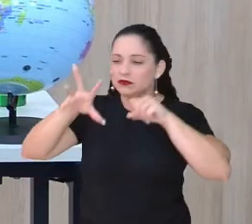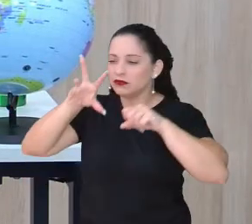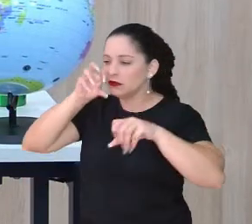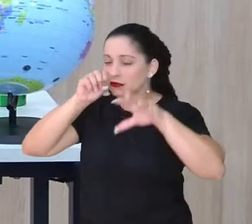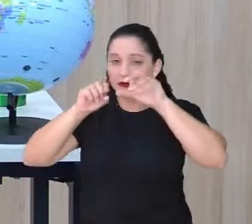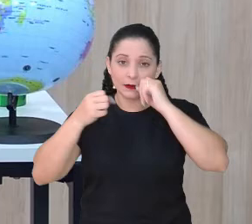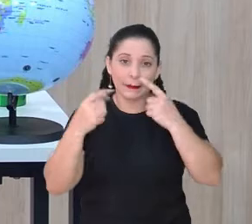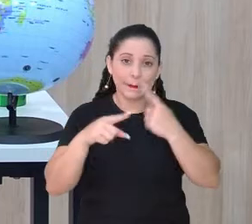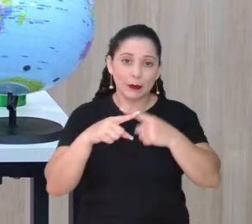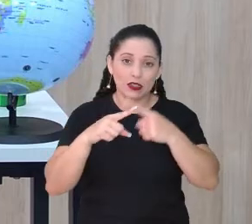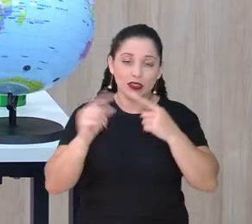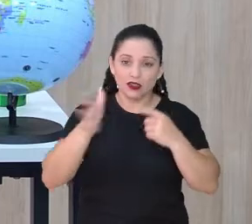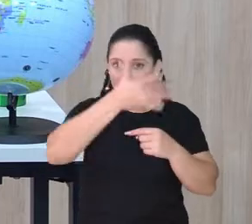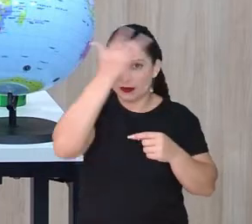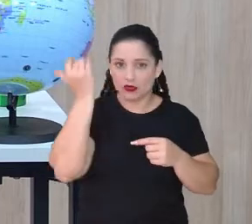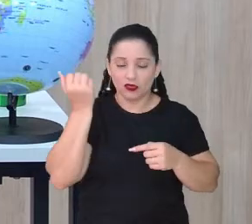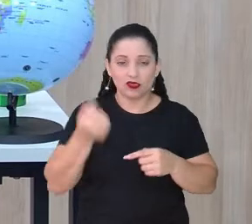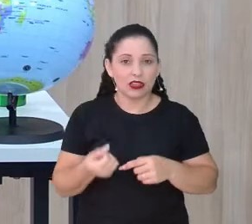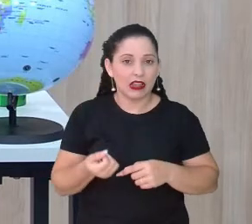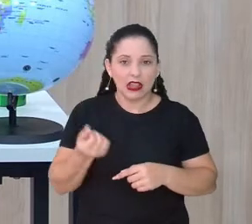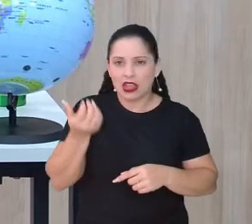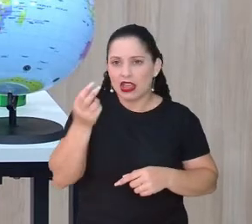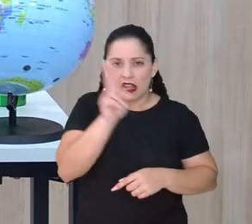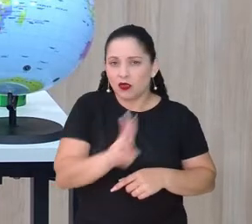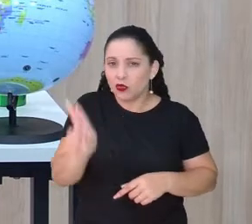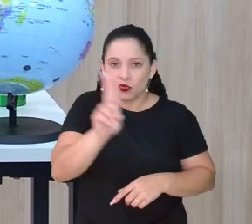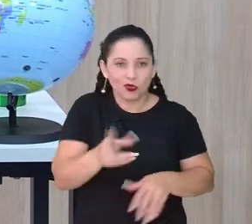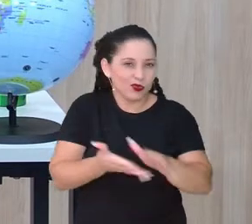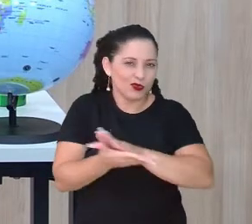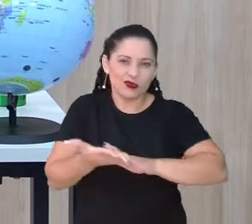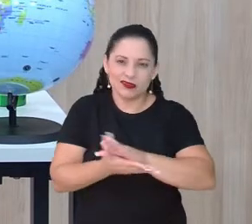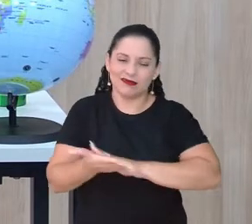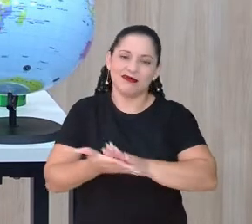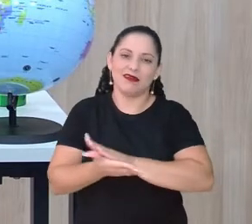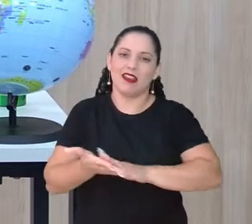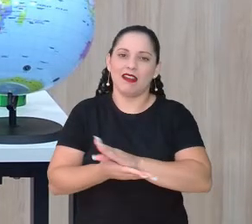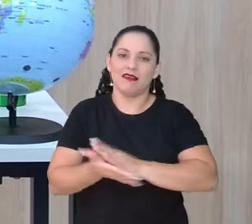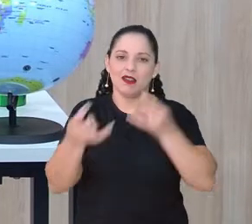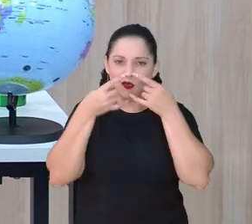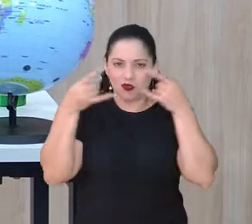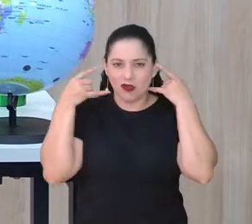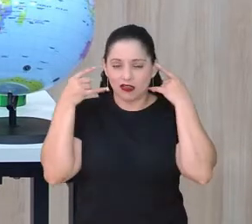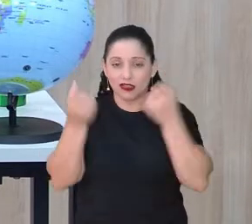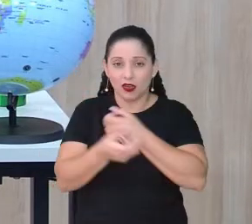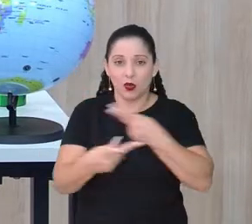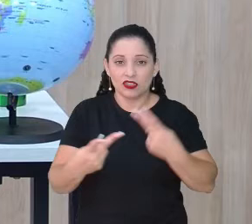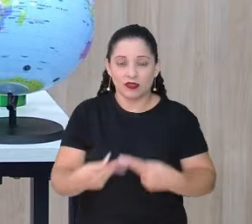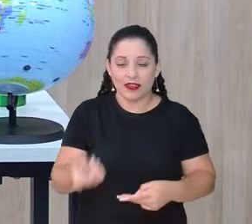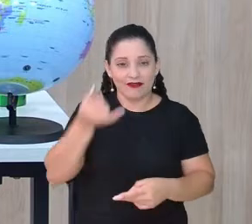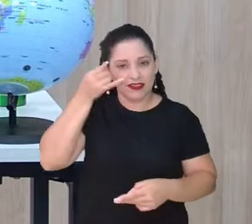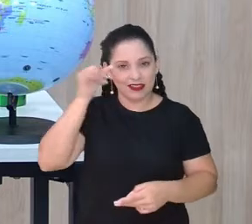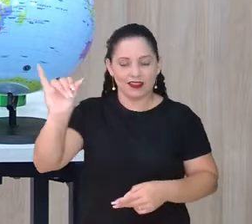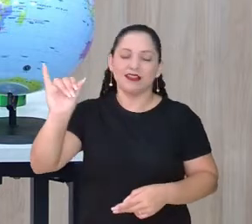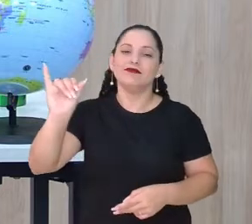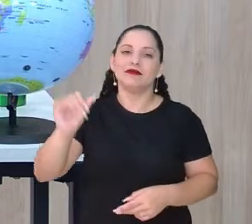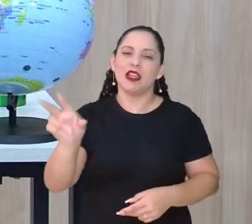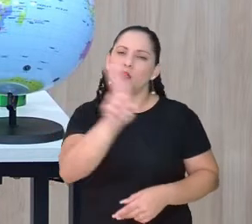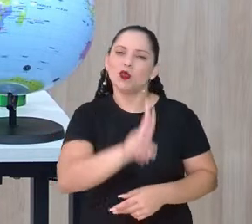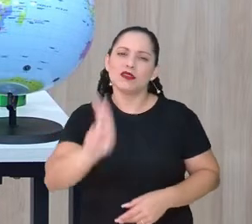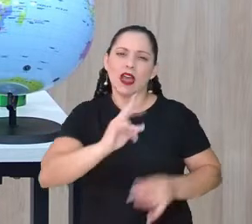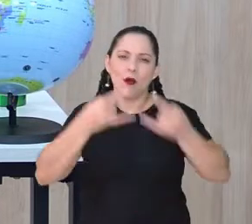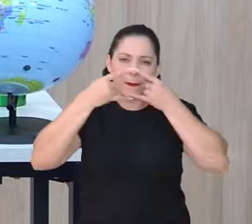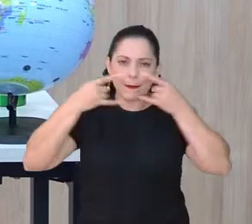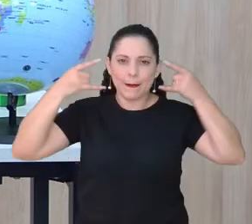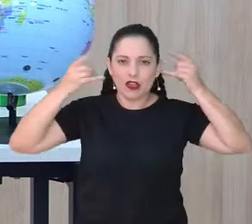de usar os equipamentos de segurança. E às vezes dentro desse equipamento de segurança é o uso de uma máscara, é